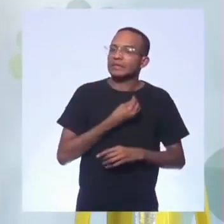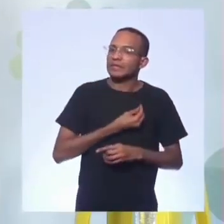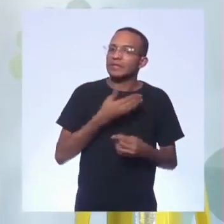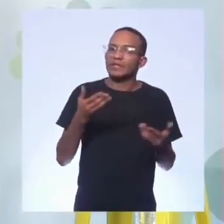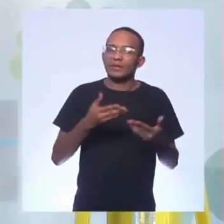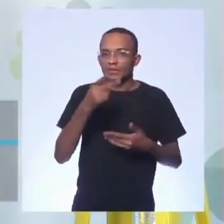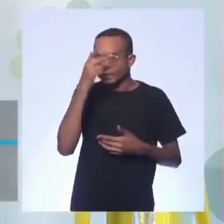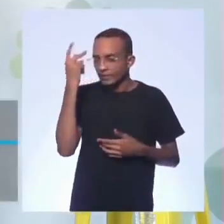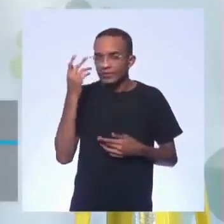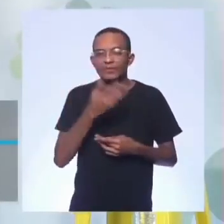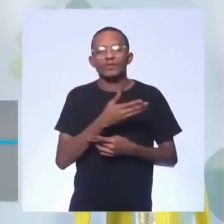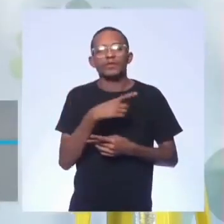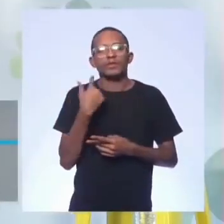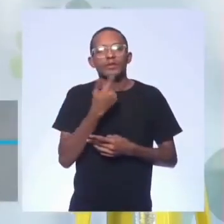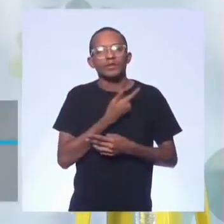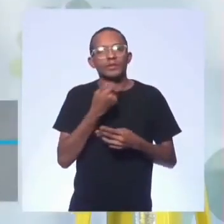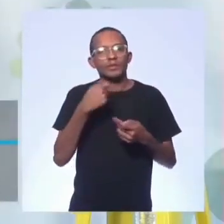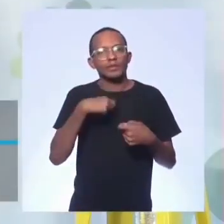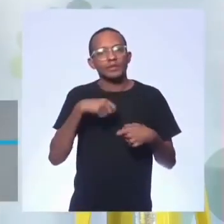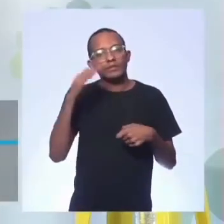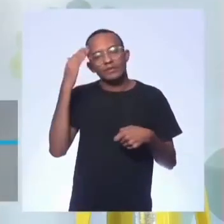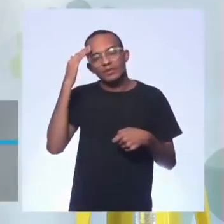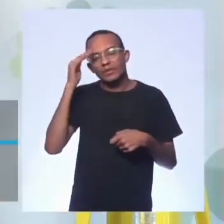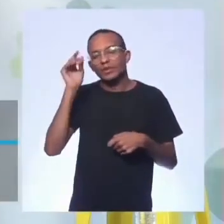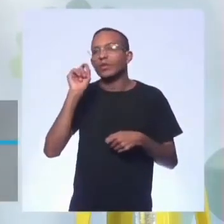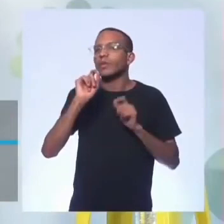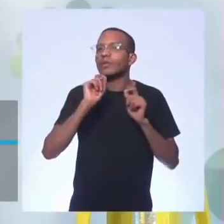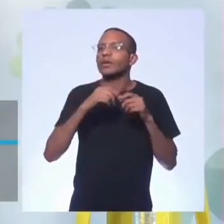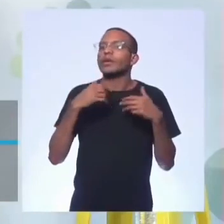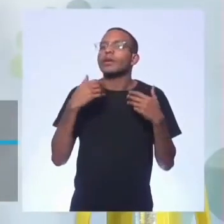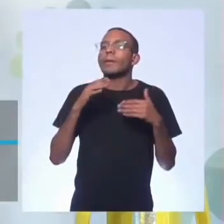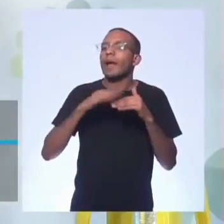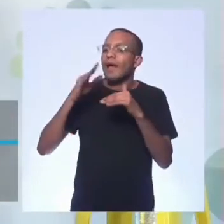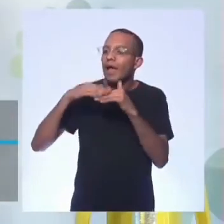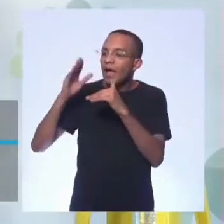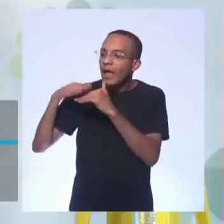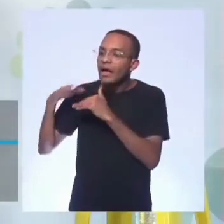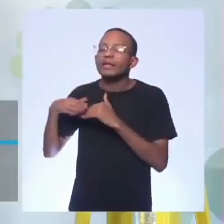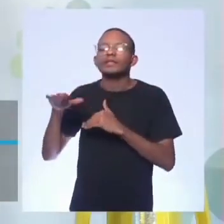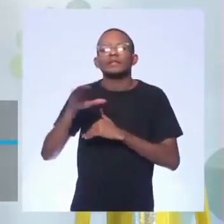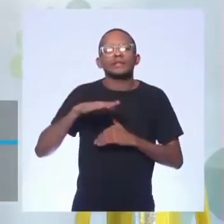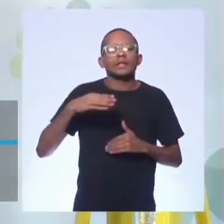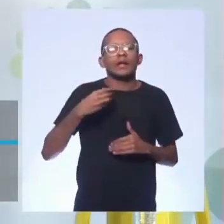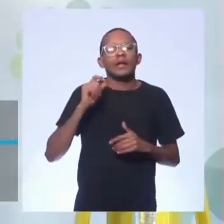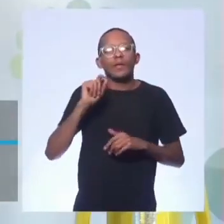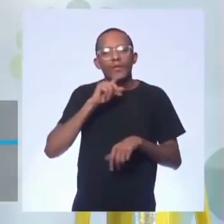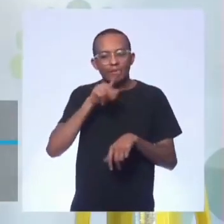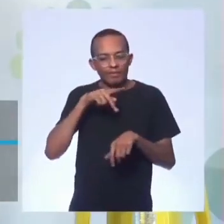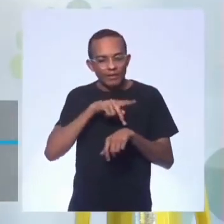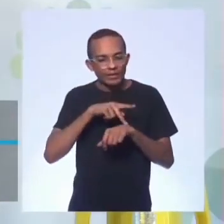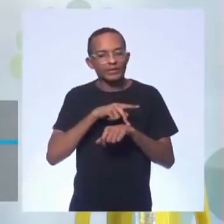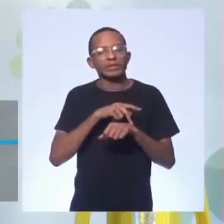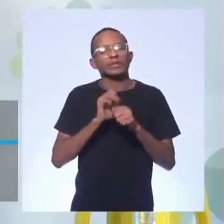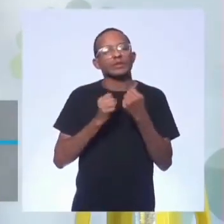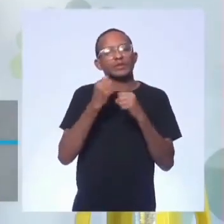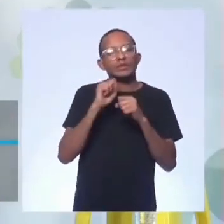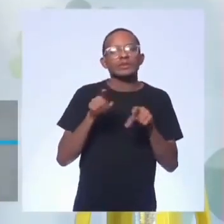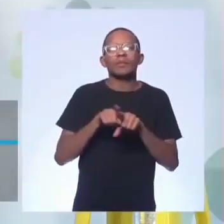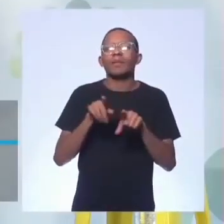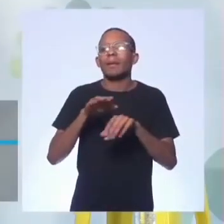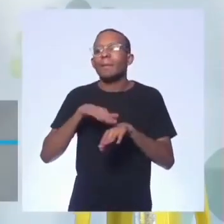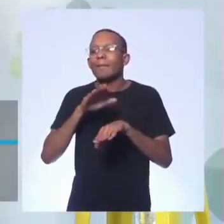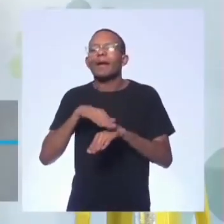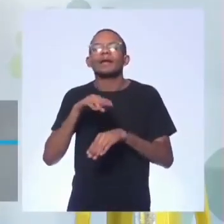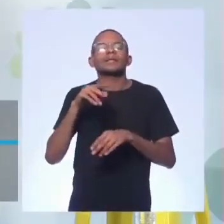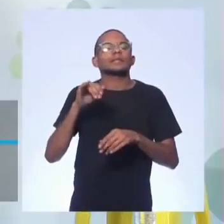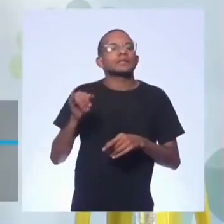momento, galerinha, o que nós devemos entender é que quanto mais um país se industrializa, quanto